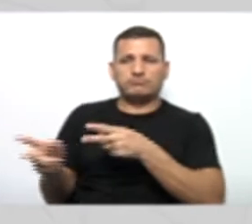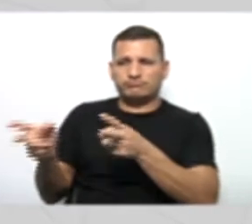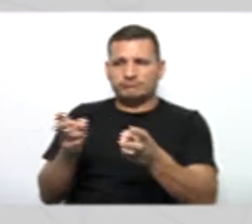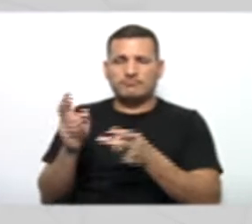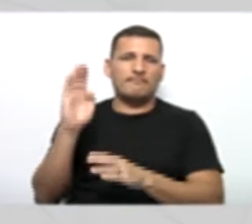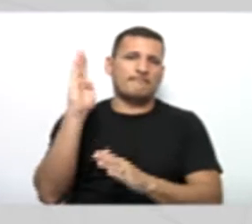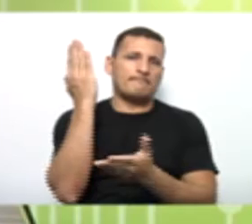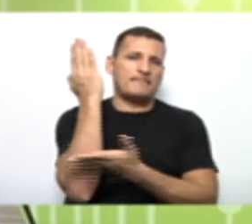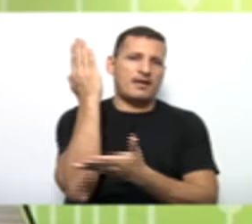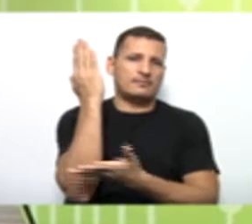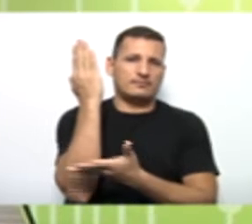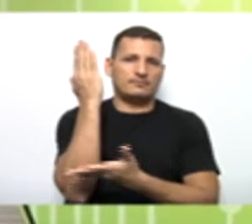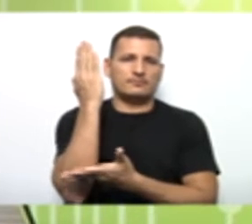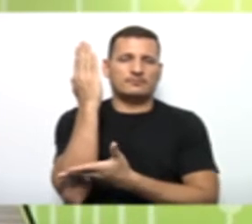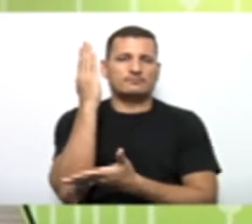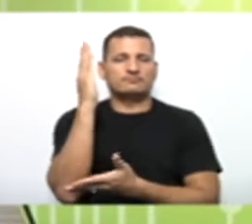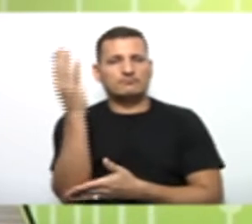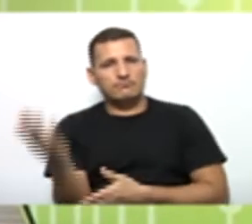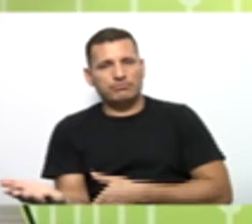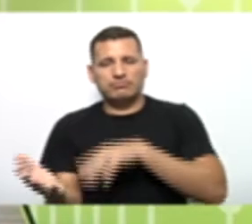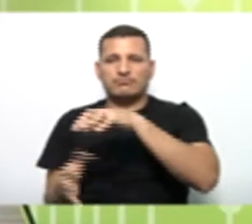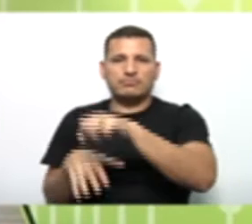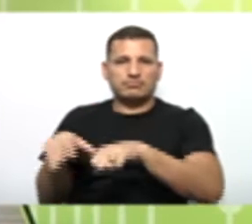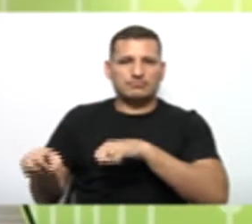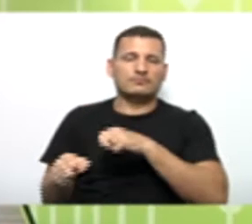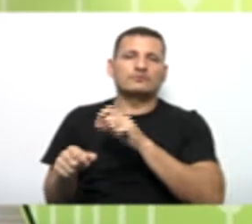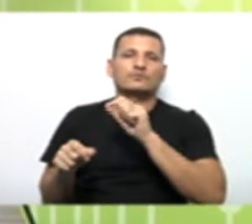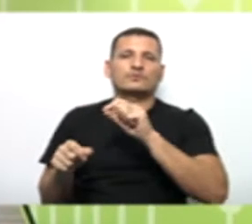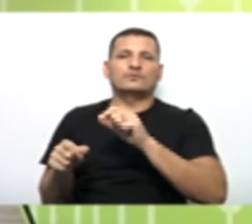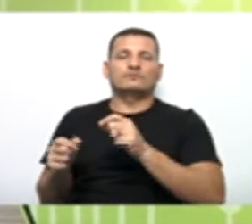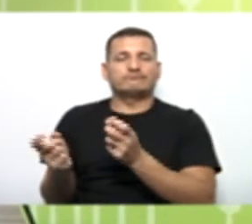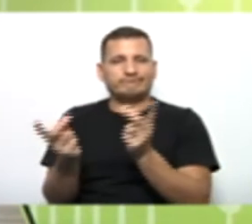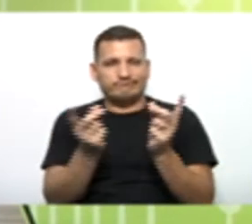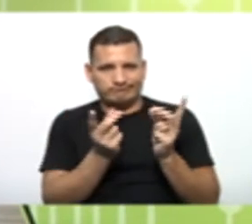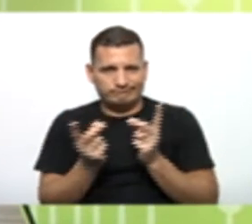madeireiros para conseguir garantir a sua subsistência.